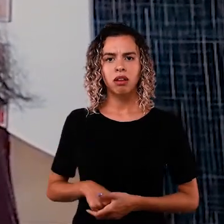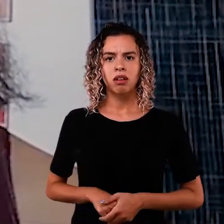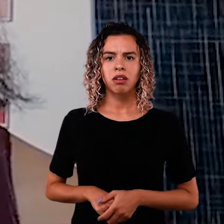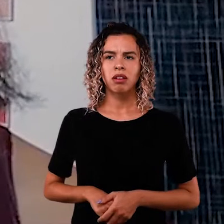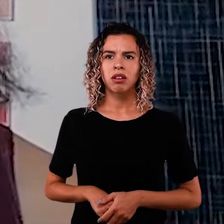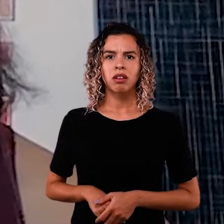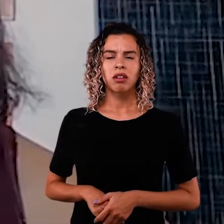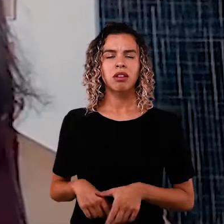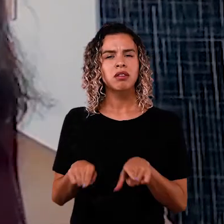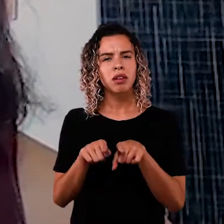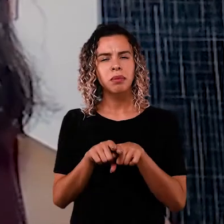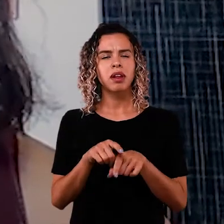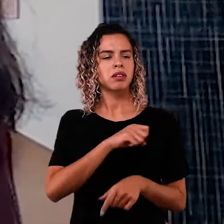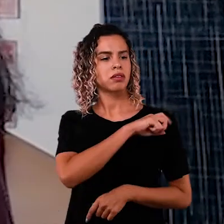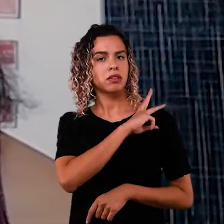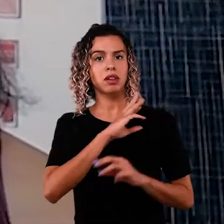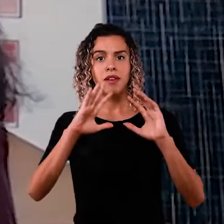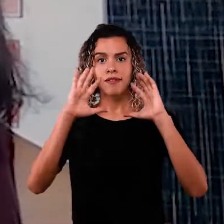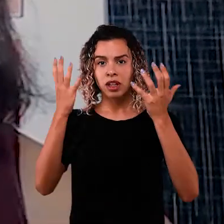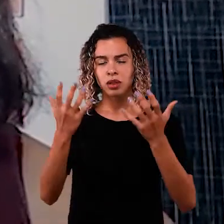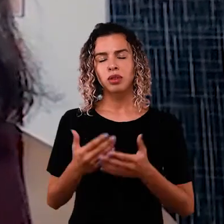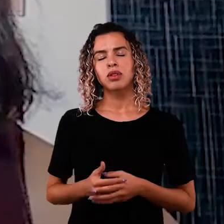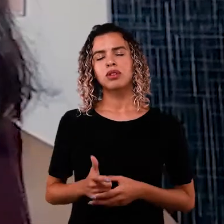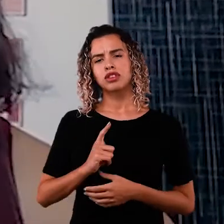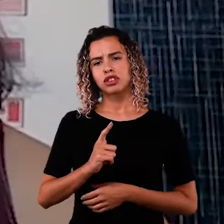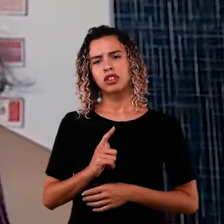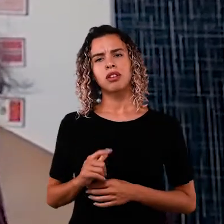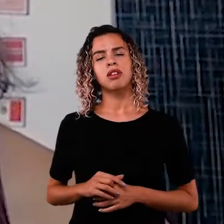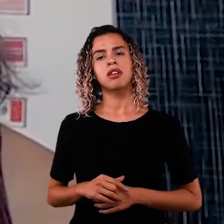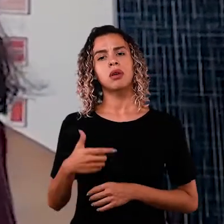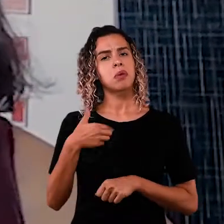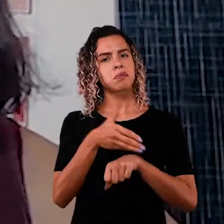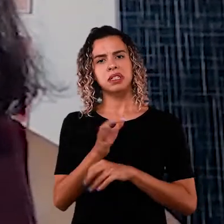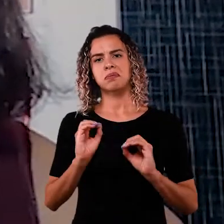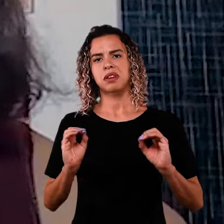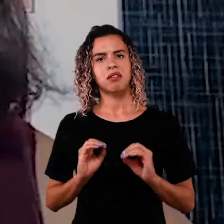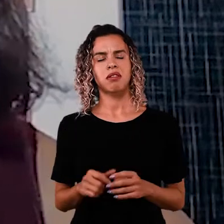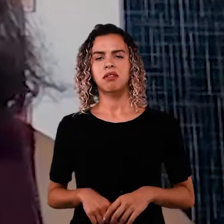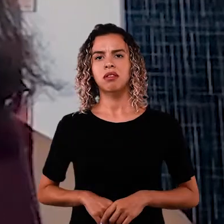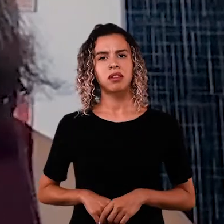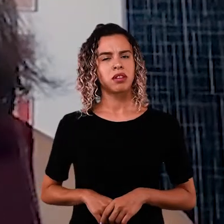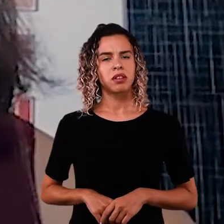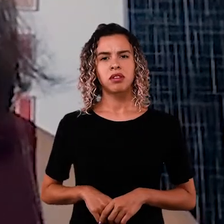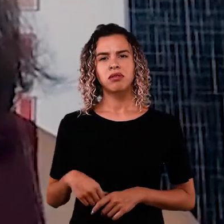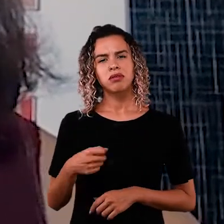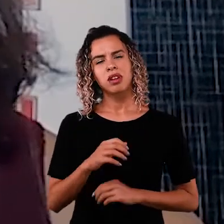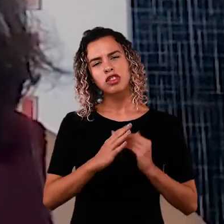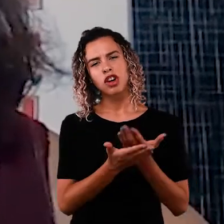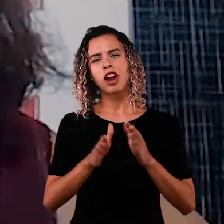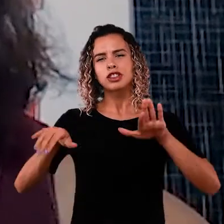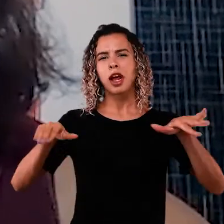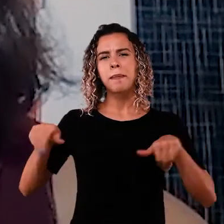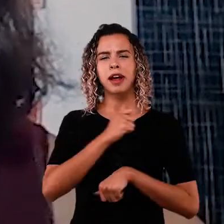Tinha eventos de ensino médio no terceiro ano, tinha eventos, e eu não participei de nenhum. Tinha vários eventos na escola